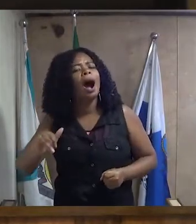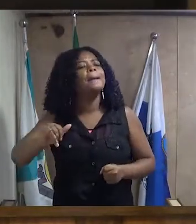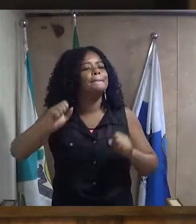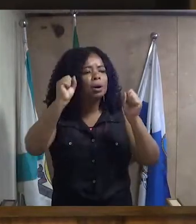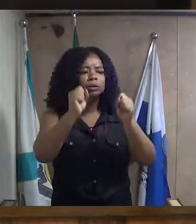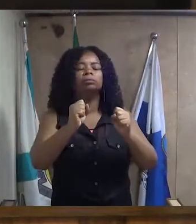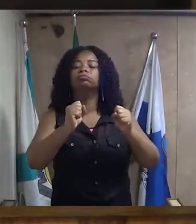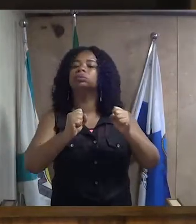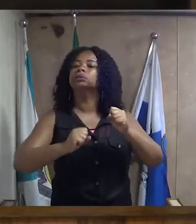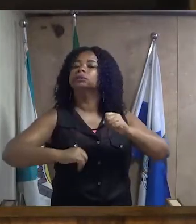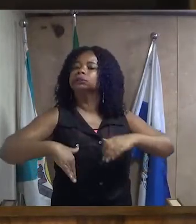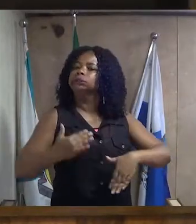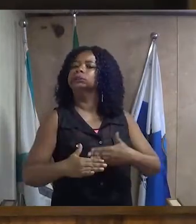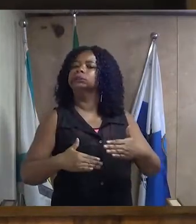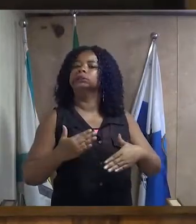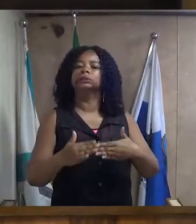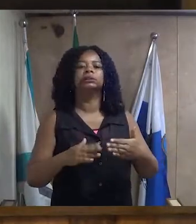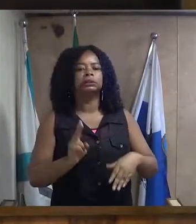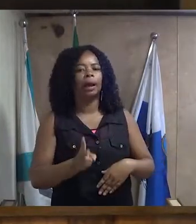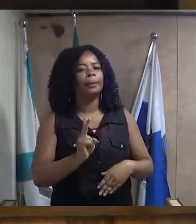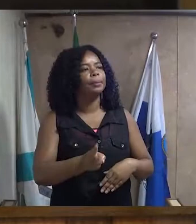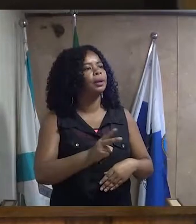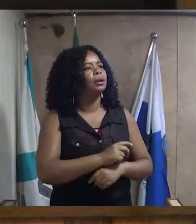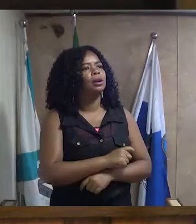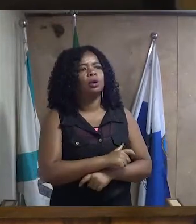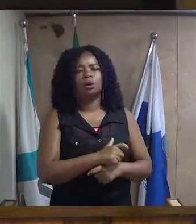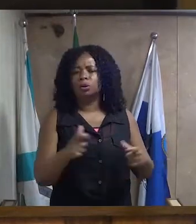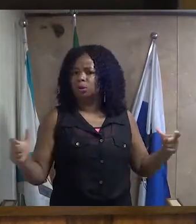galgar grandes coisas nesse município.